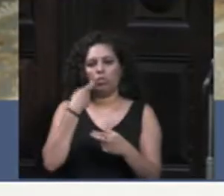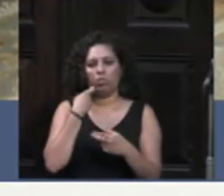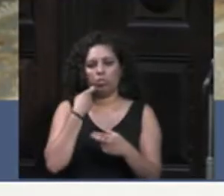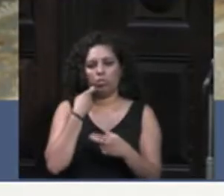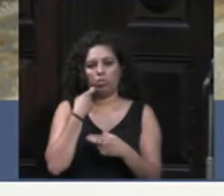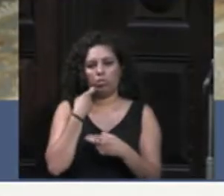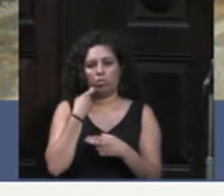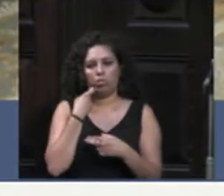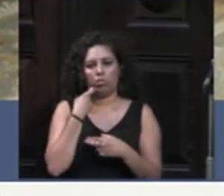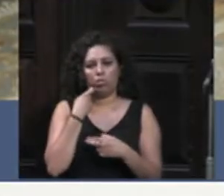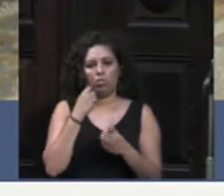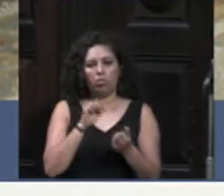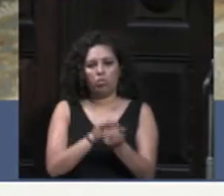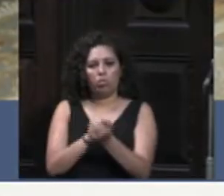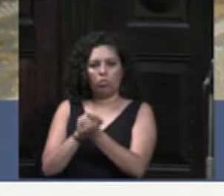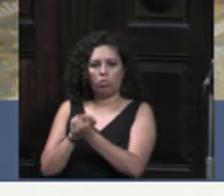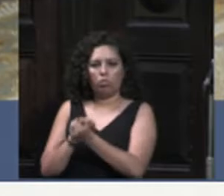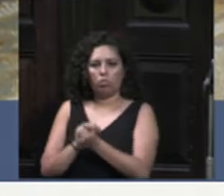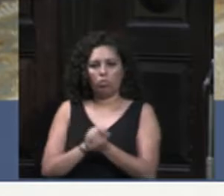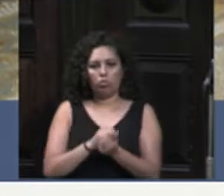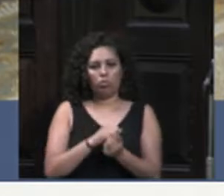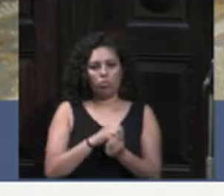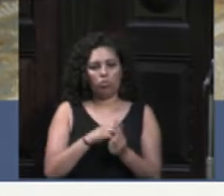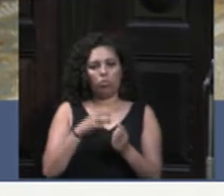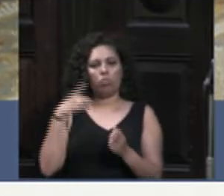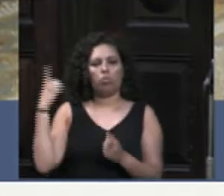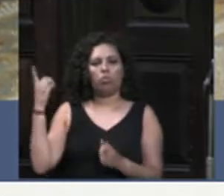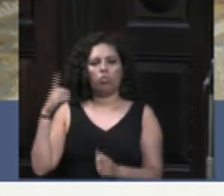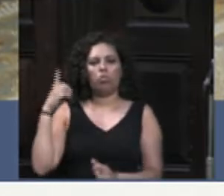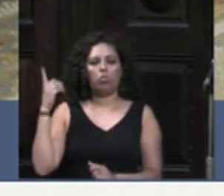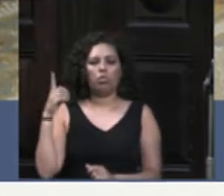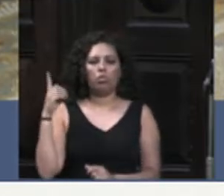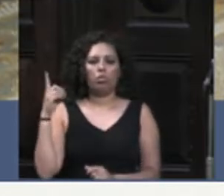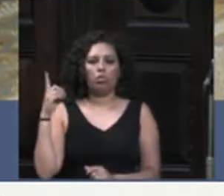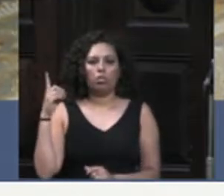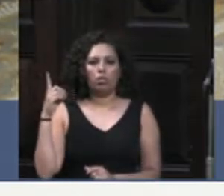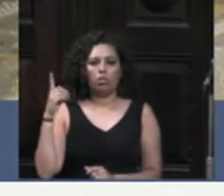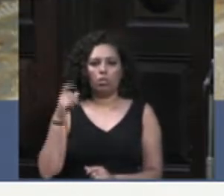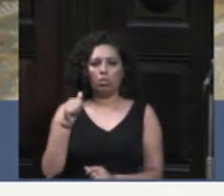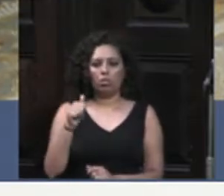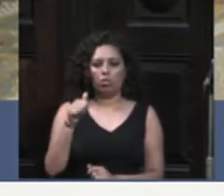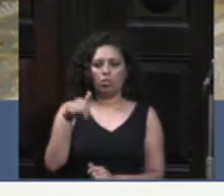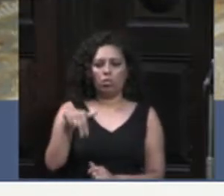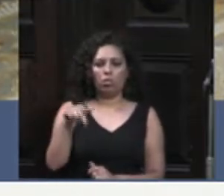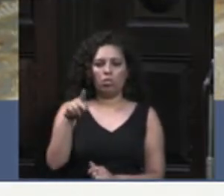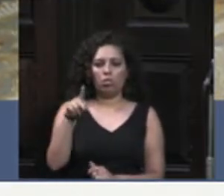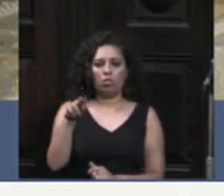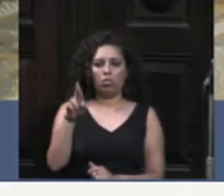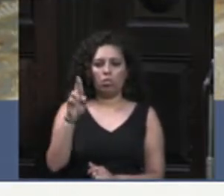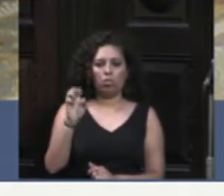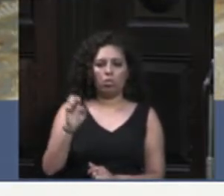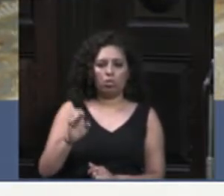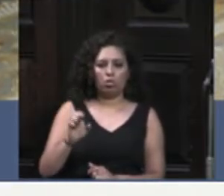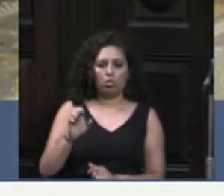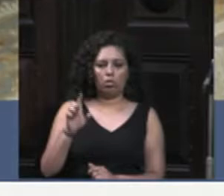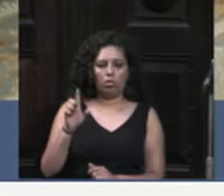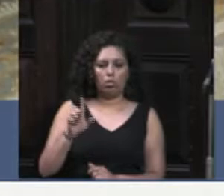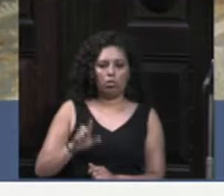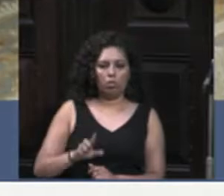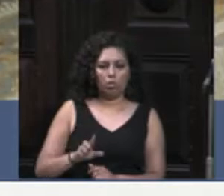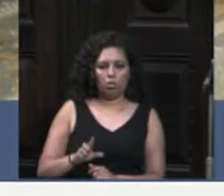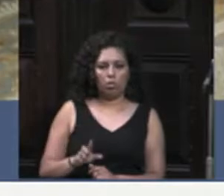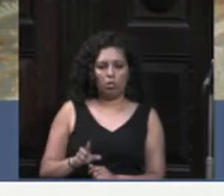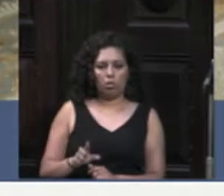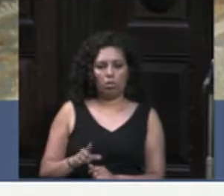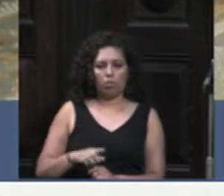sexta-feira, junto com o deputado André Lazzaroni, sobre a questão da